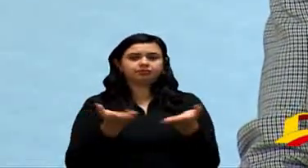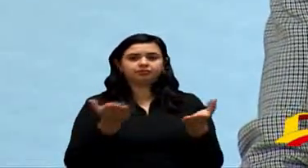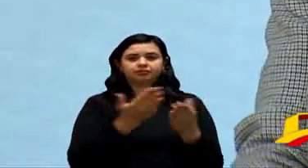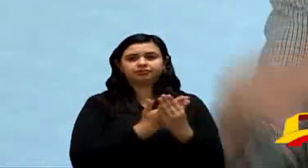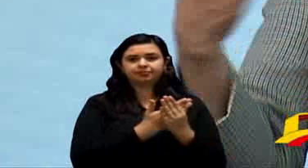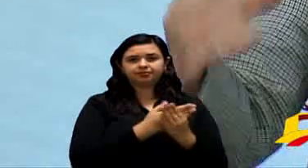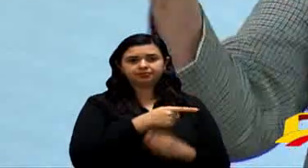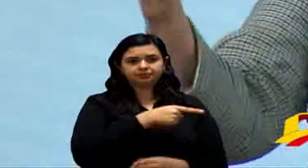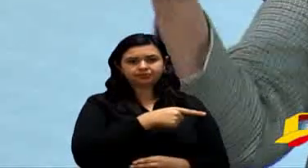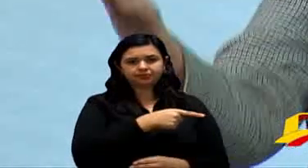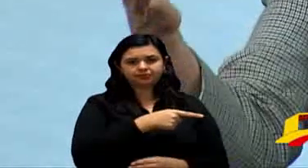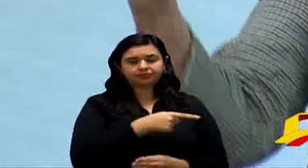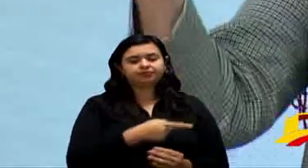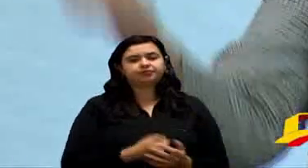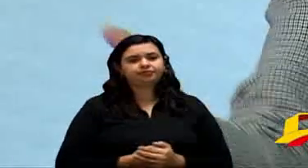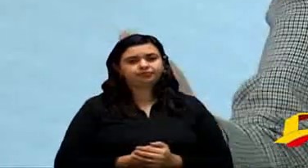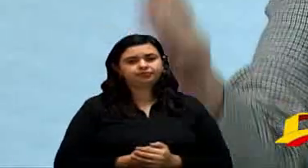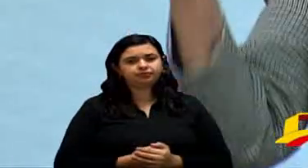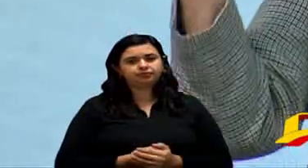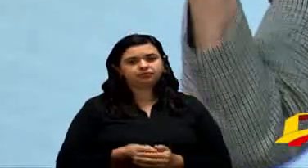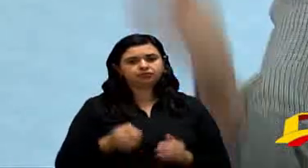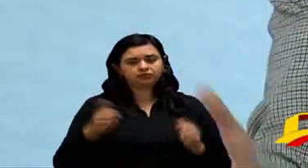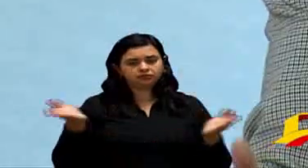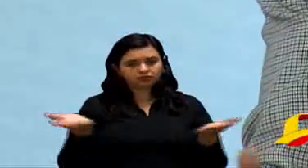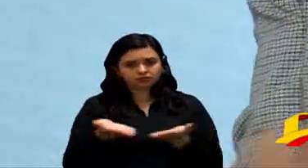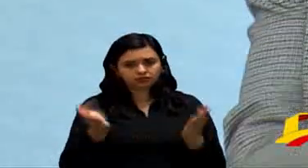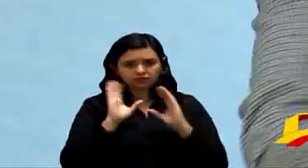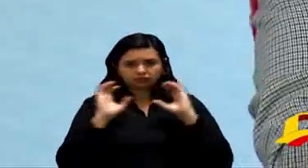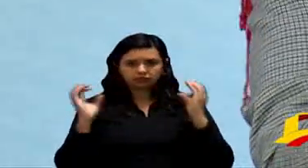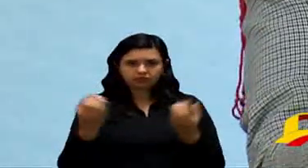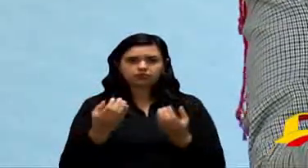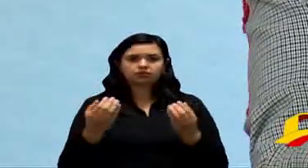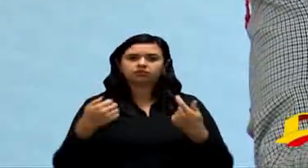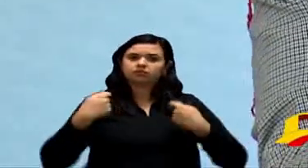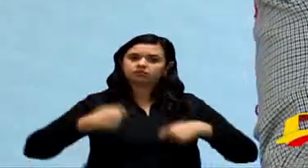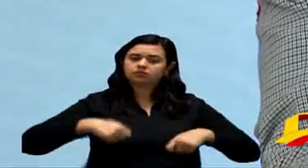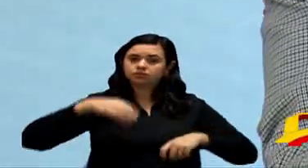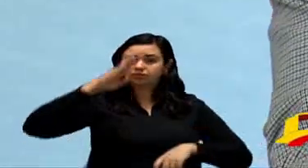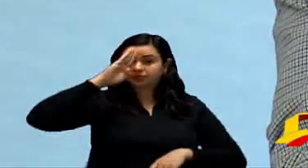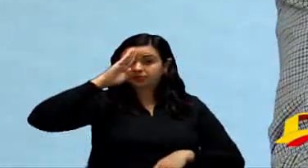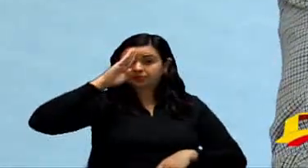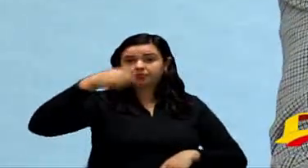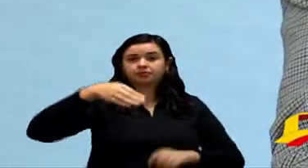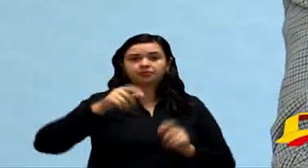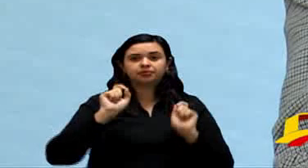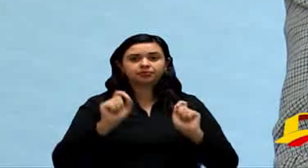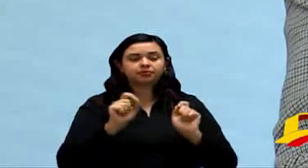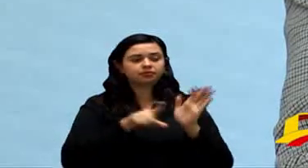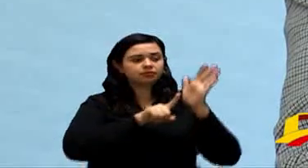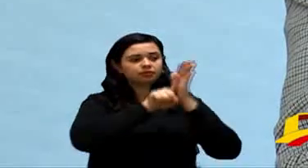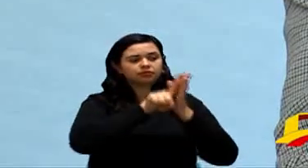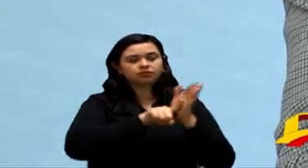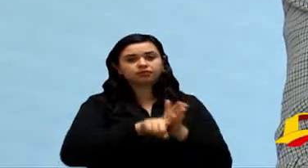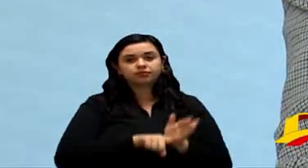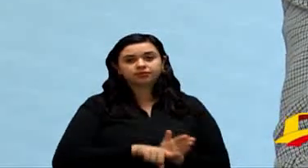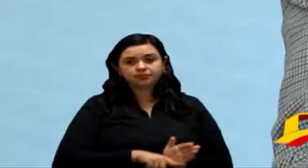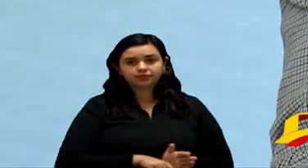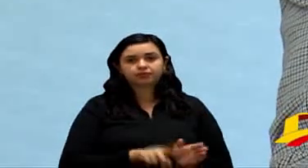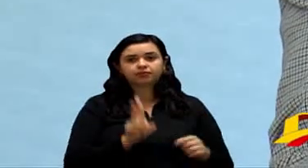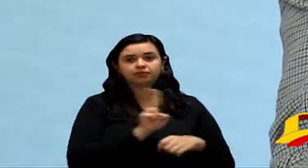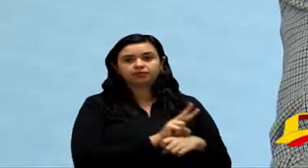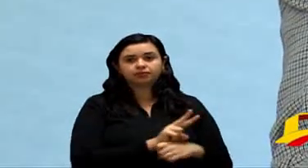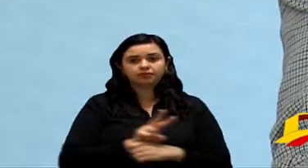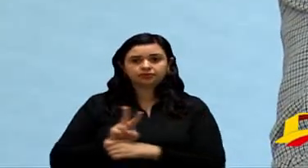pensa que essa Câmara deveria se debruçar e fazer a sua principal tarefa que é investigar que a